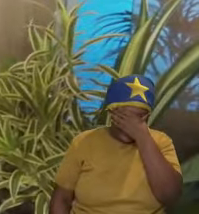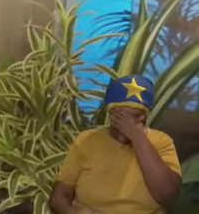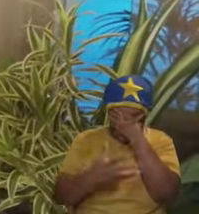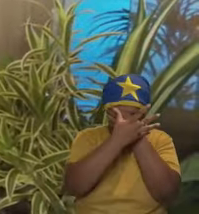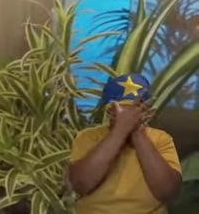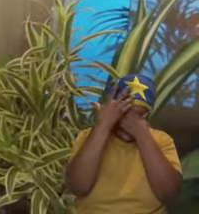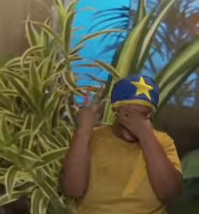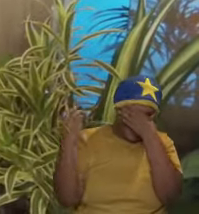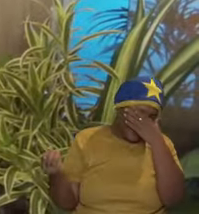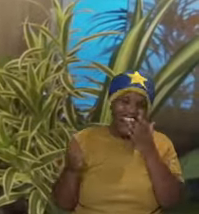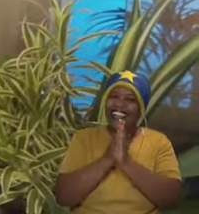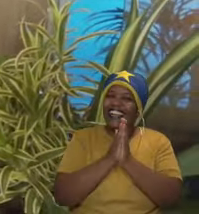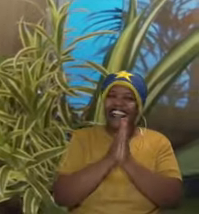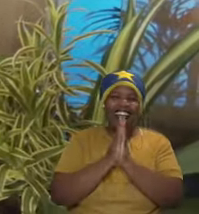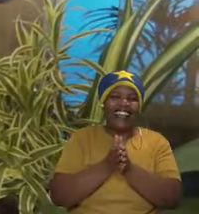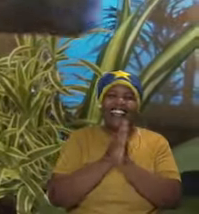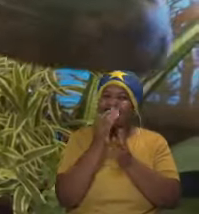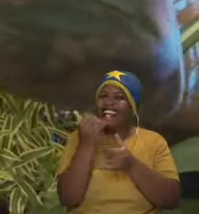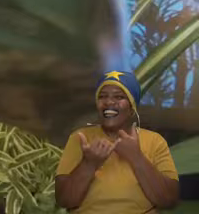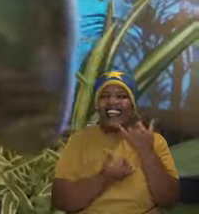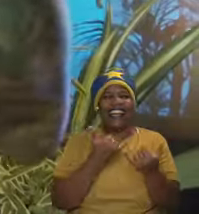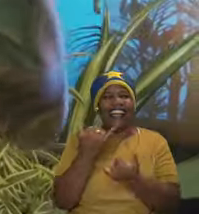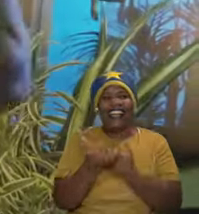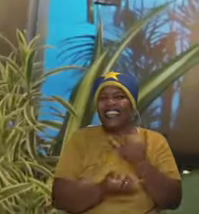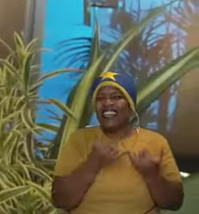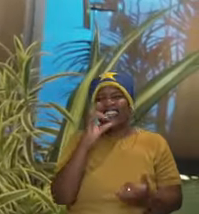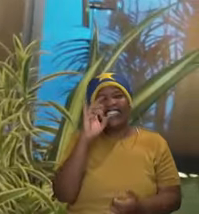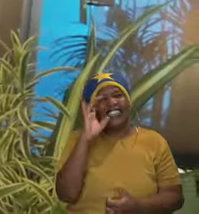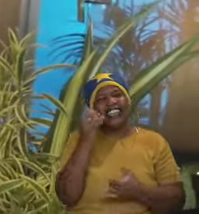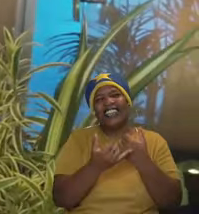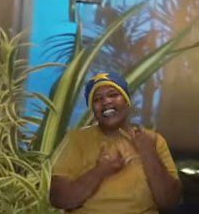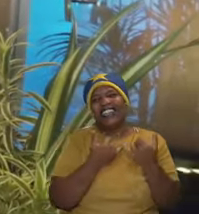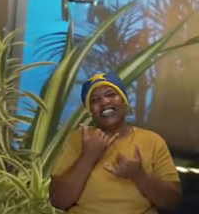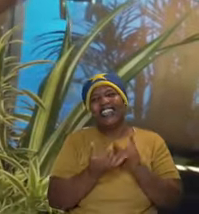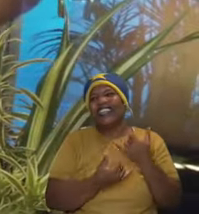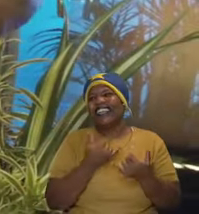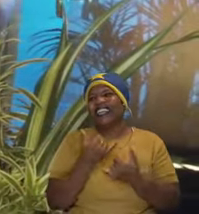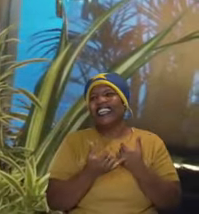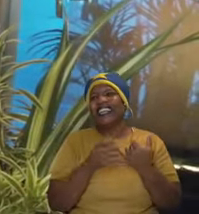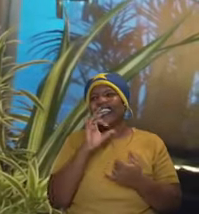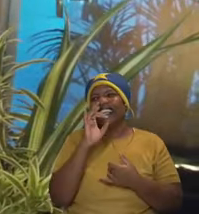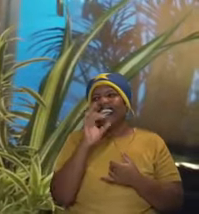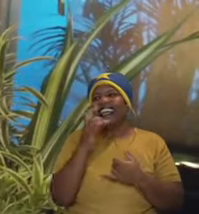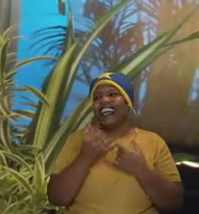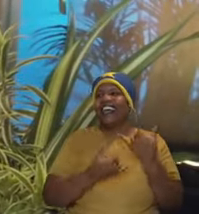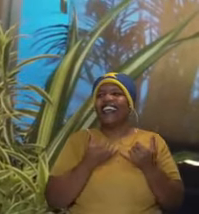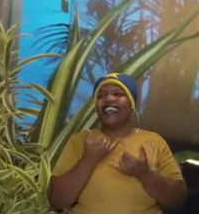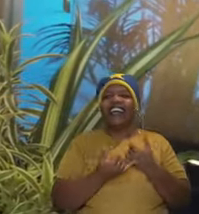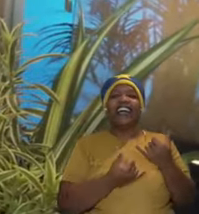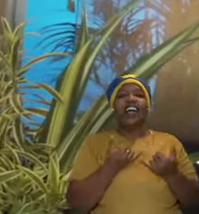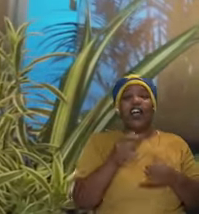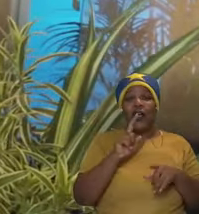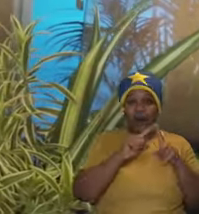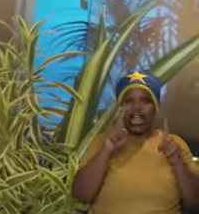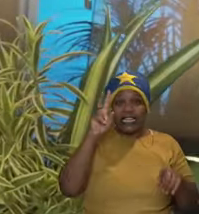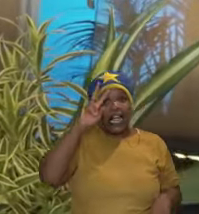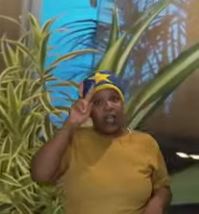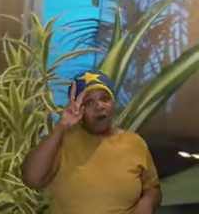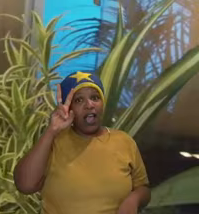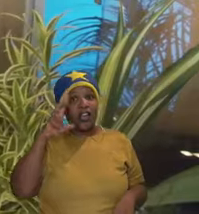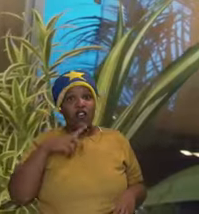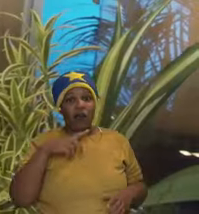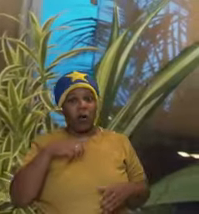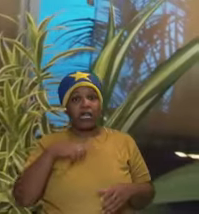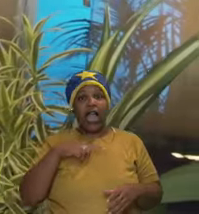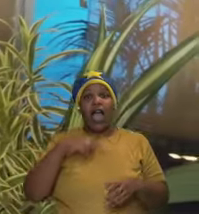Ai, só uma brincadeira. Só uma brincadeira, galera. Só uma brincadeira. Galera, lembrando, vou até botar um álcool em